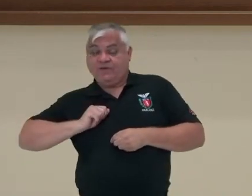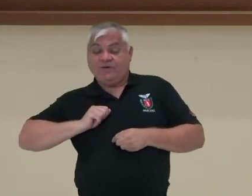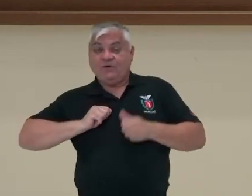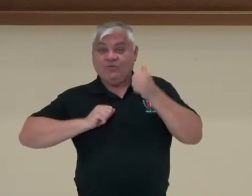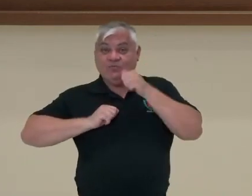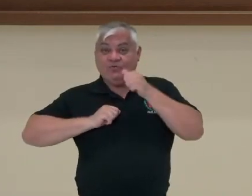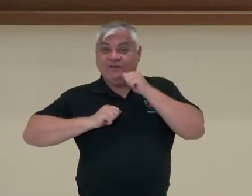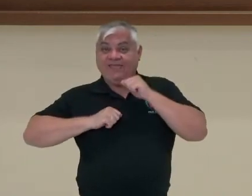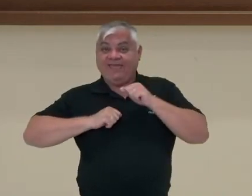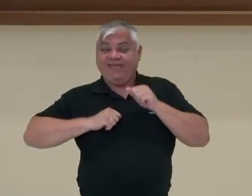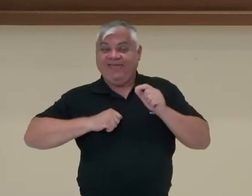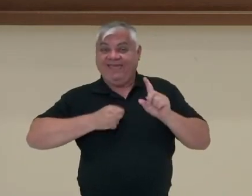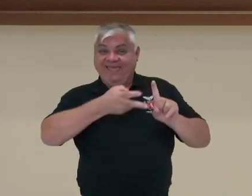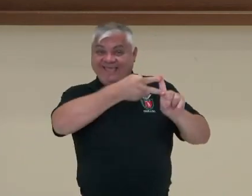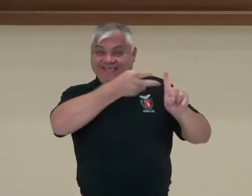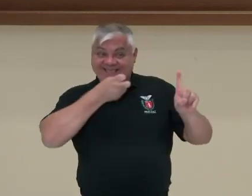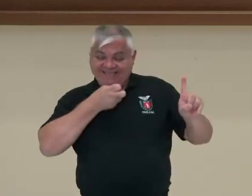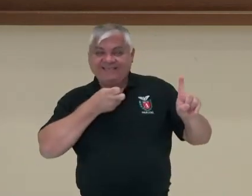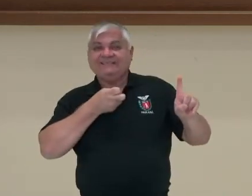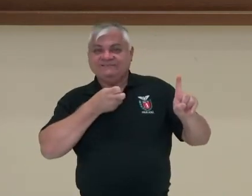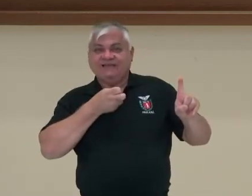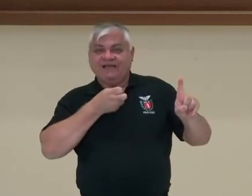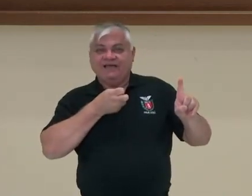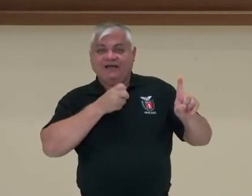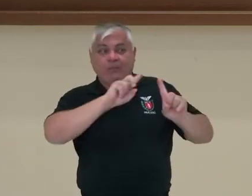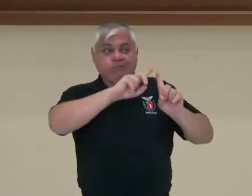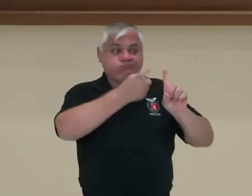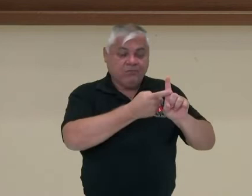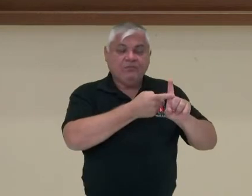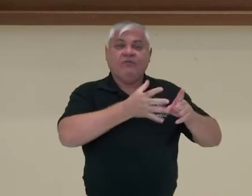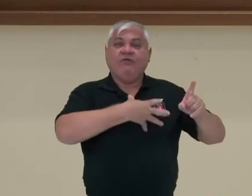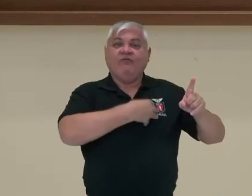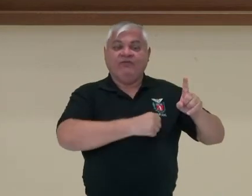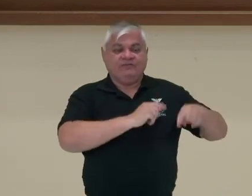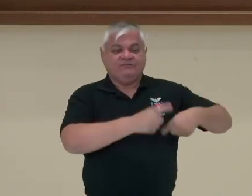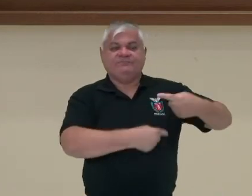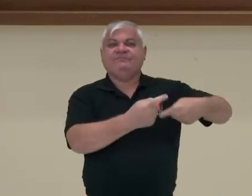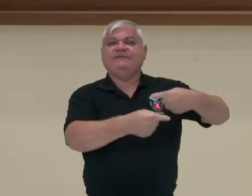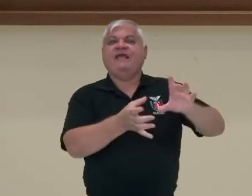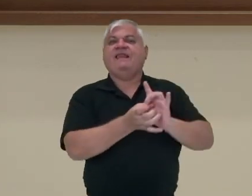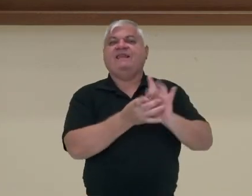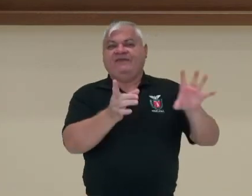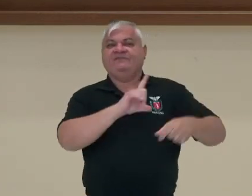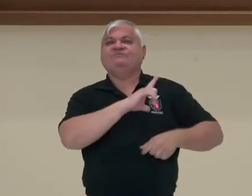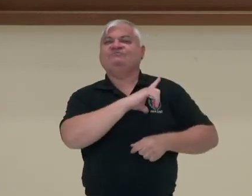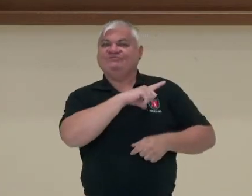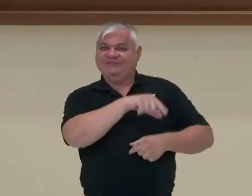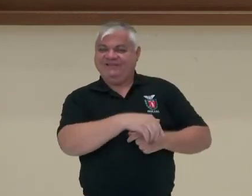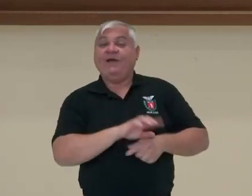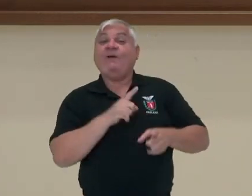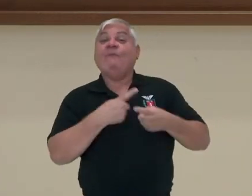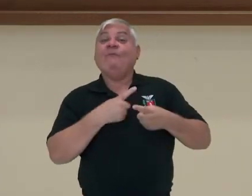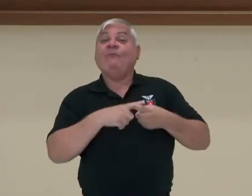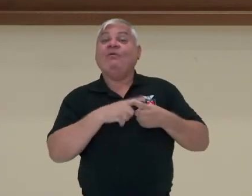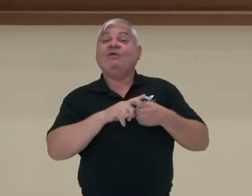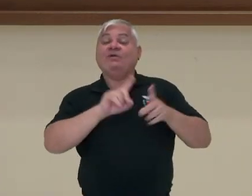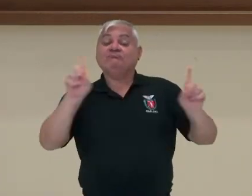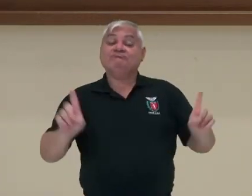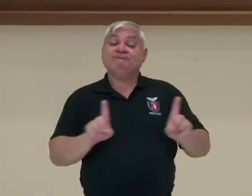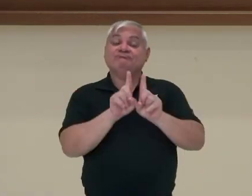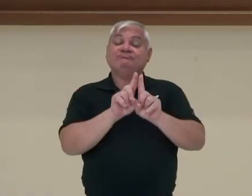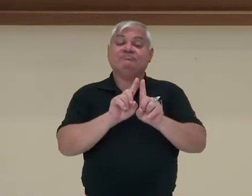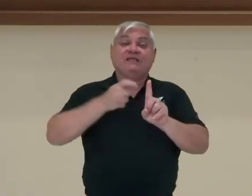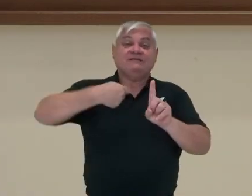tinham liberdade. Tinham um determinado patamar ali de liberdade e de direitos, né? Mas ainda assim ocupavam